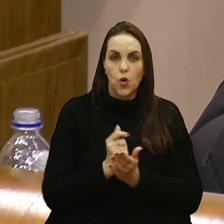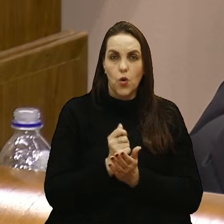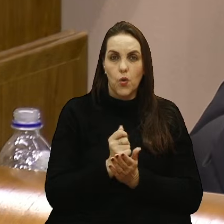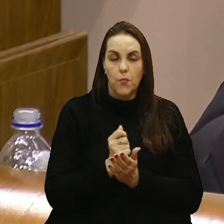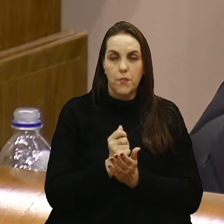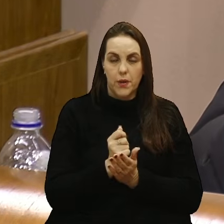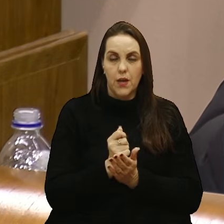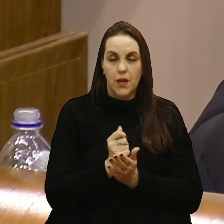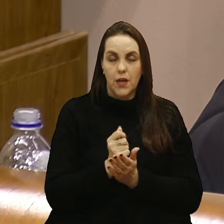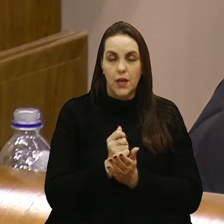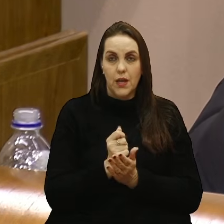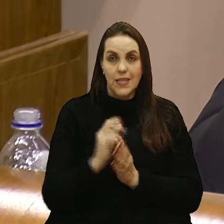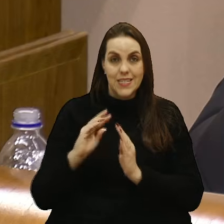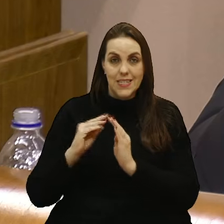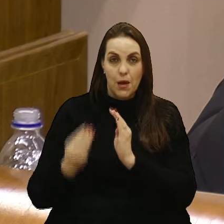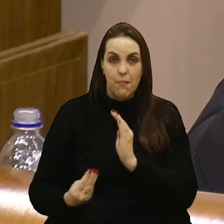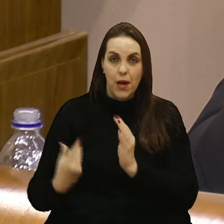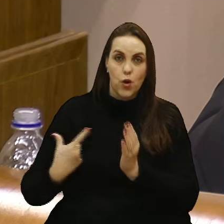SAMAI?